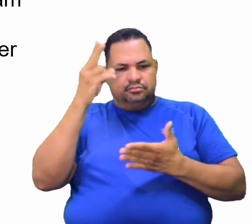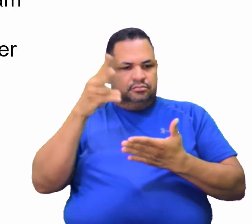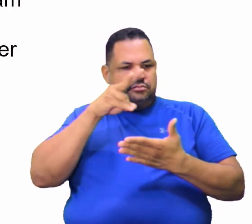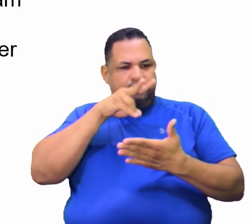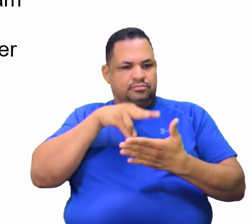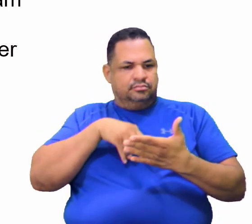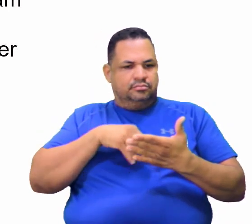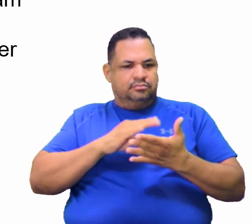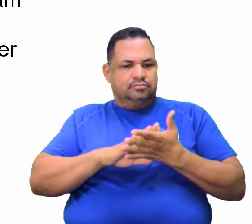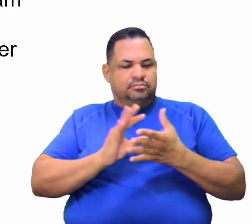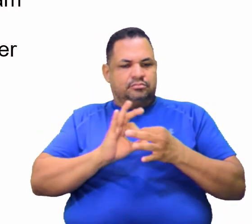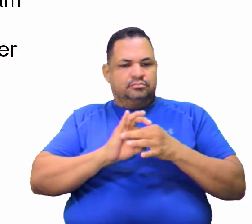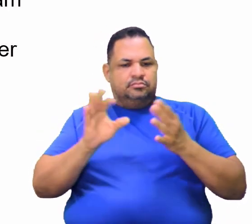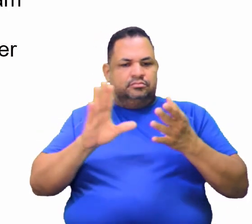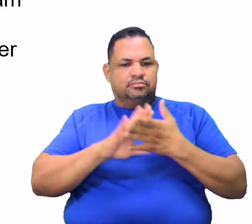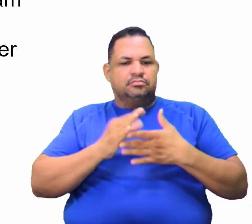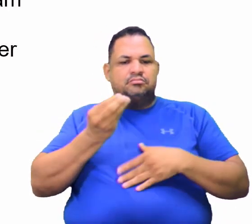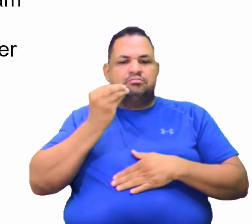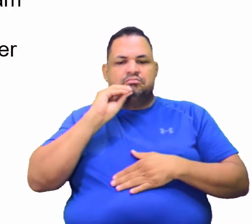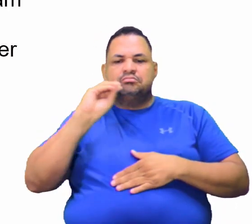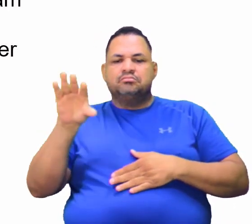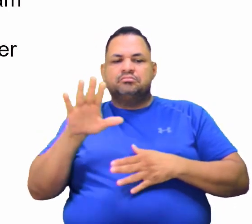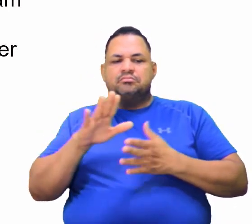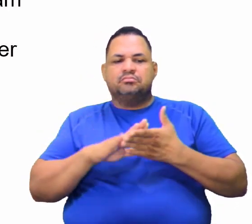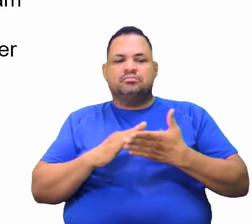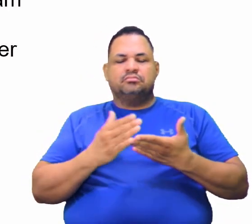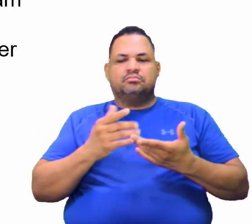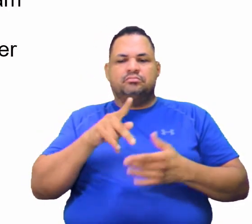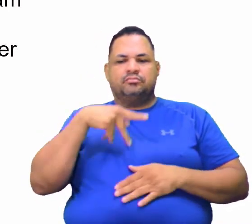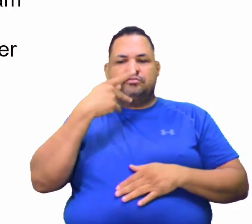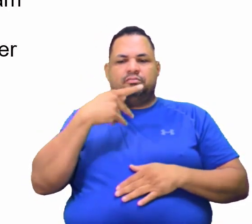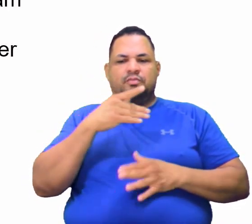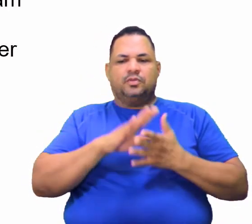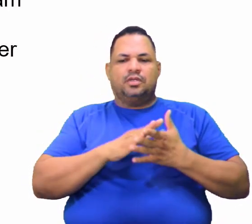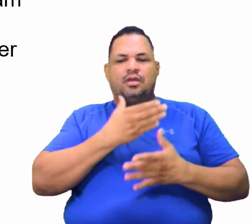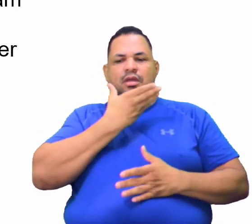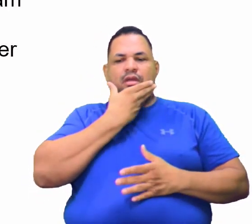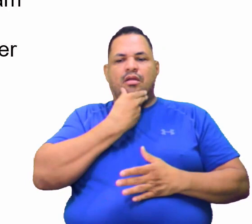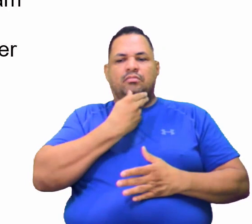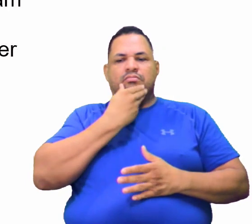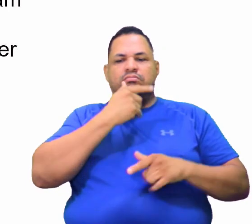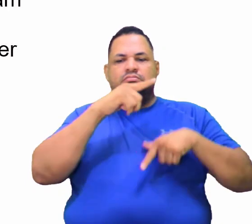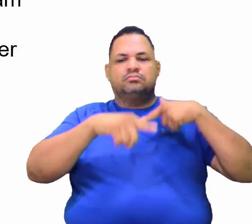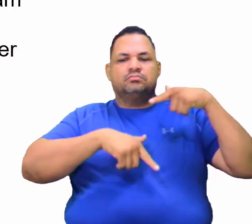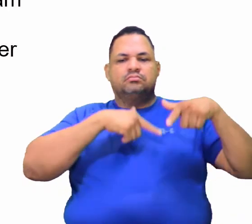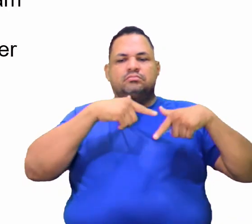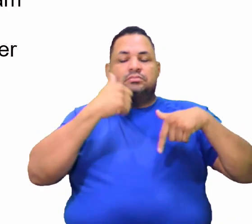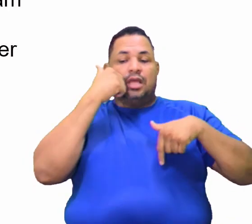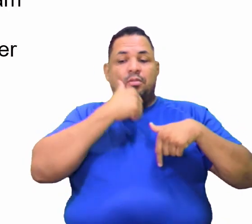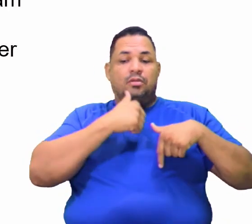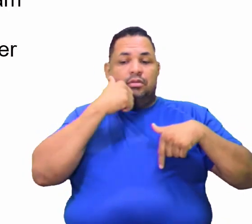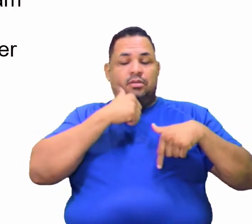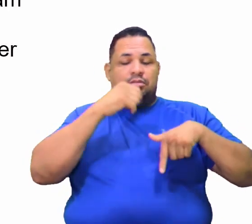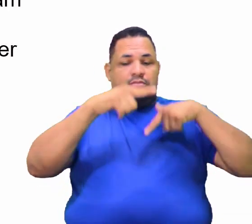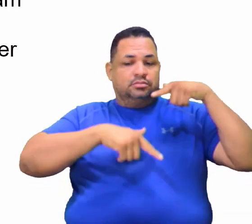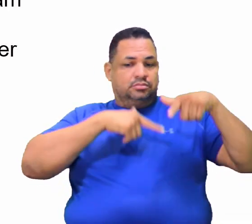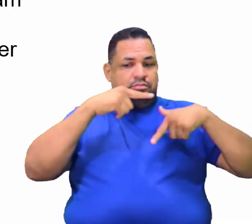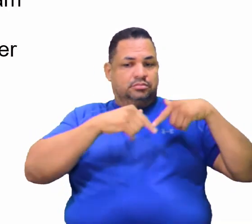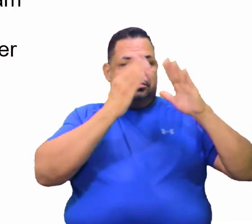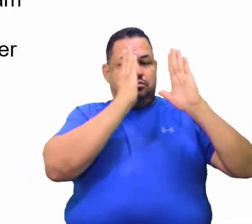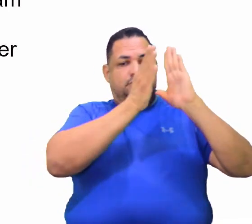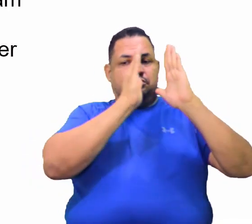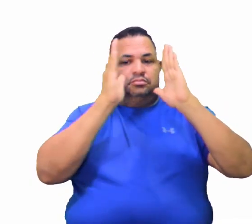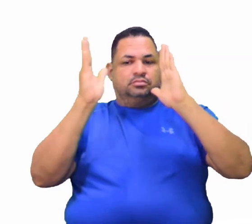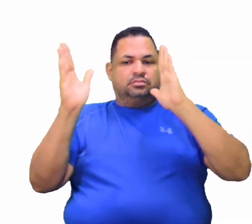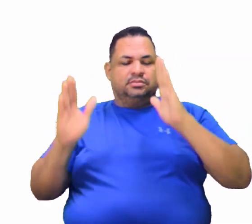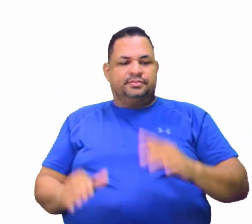os livros seriam descartados, afirmou-me a bibliotecária. Agora estão corretas